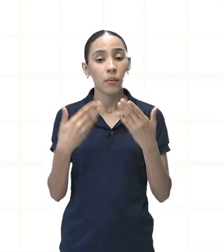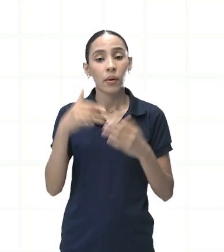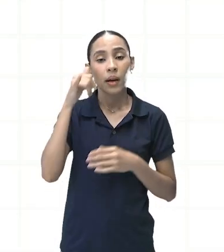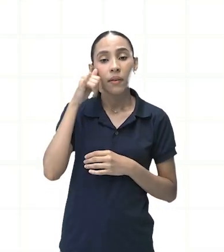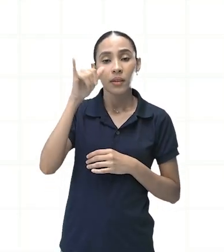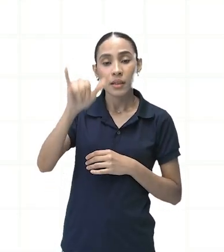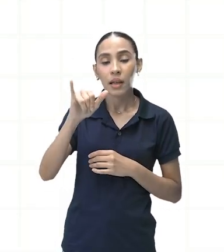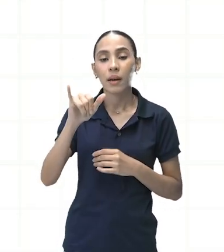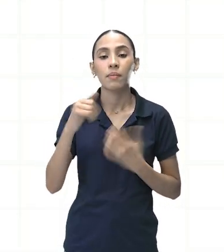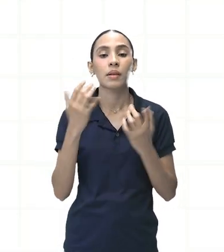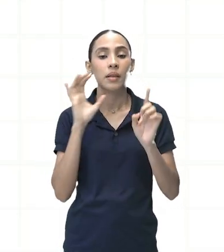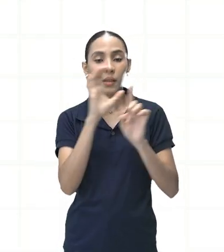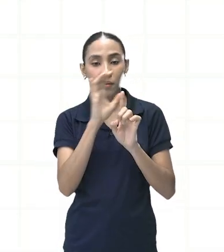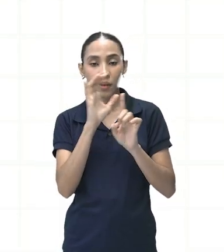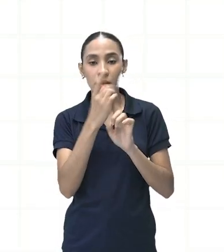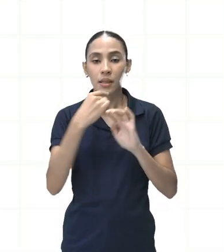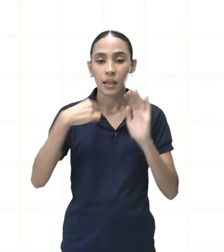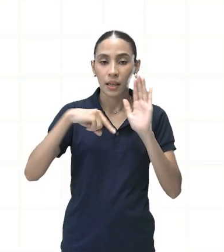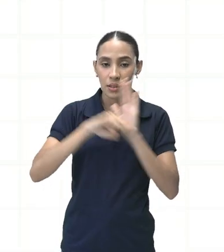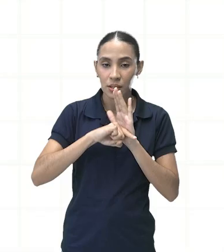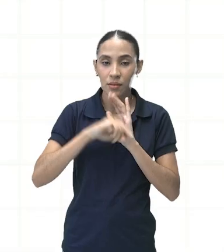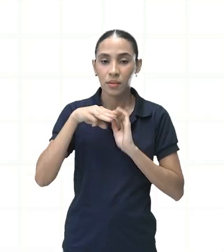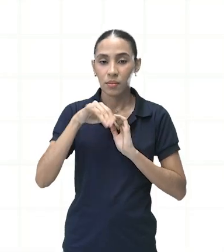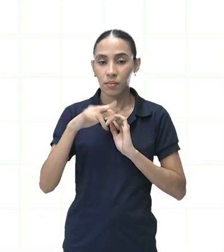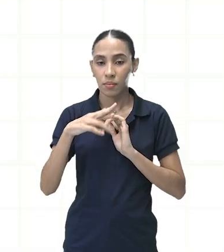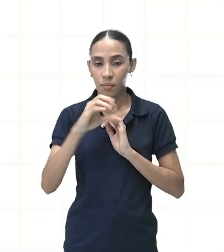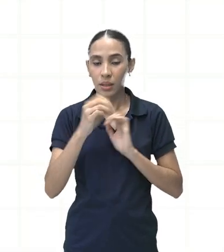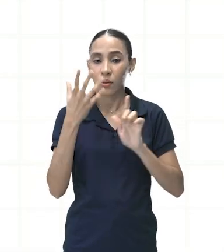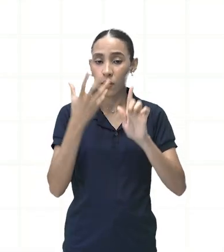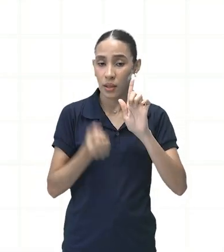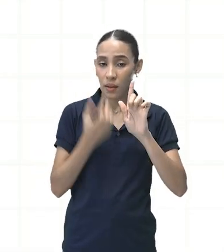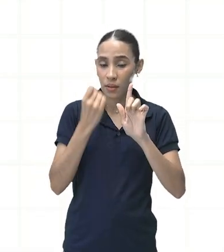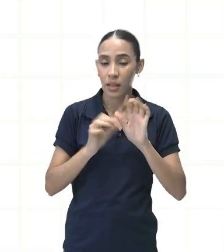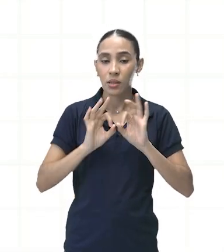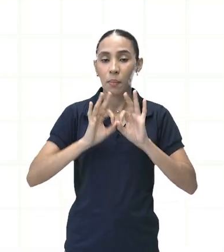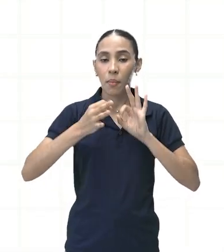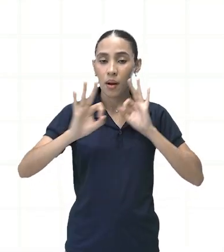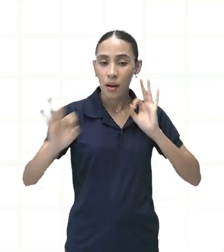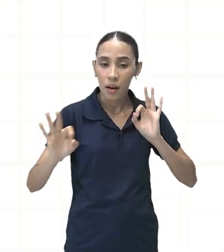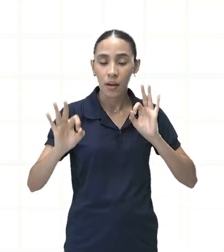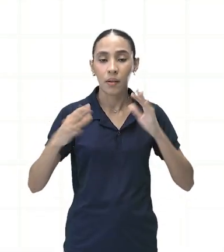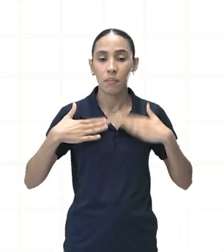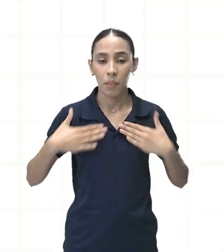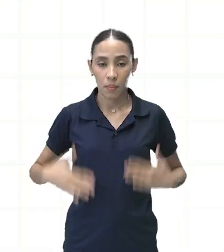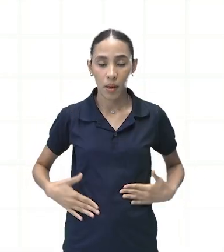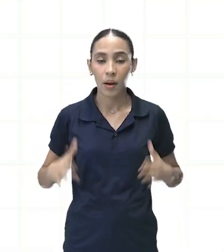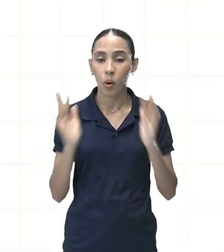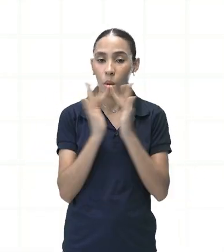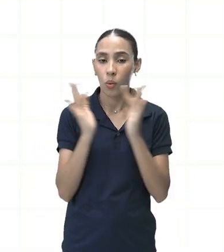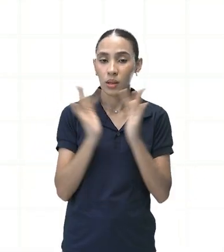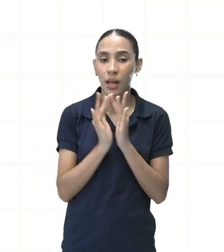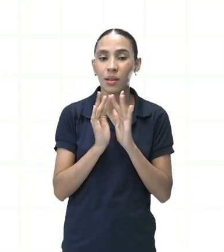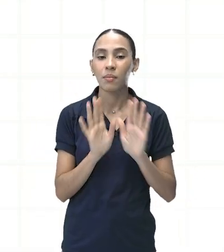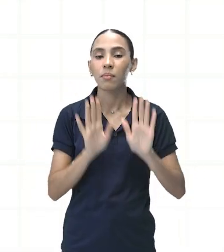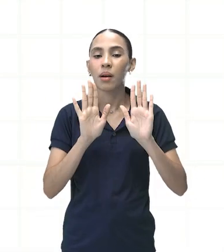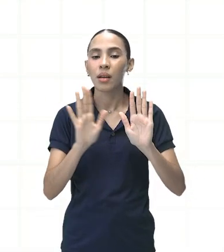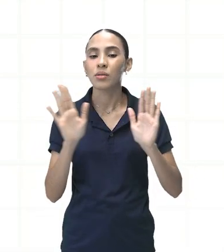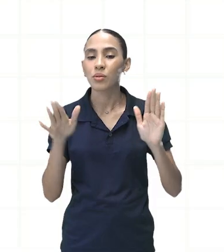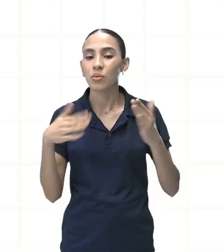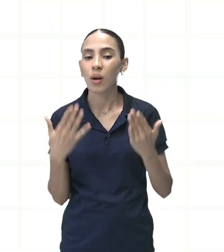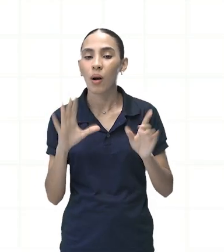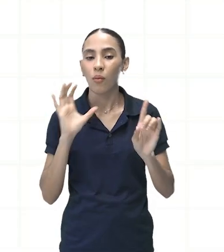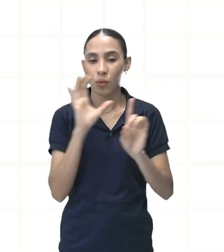efeitos negativos da microgravidade prolongada no corpo humano. E quais são